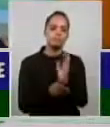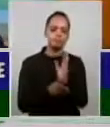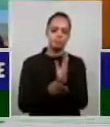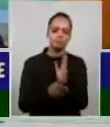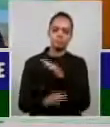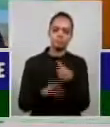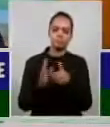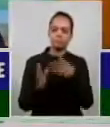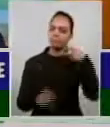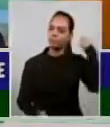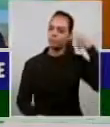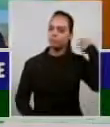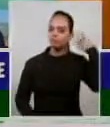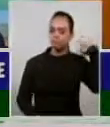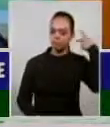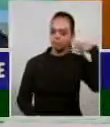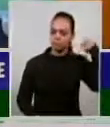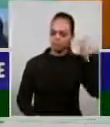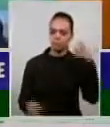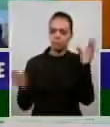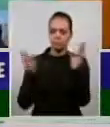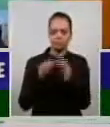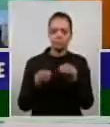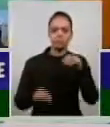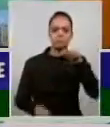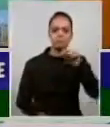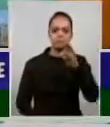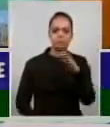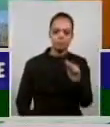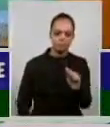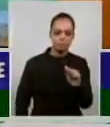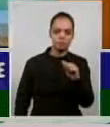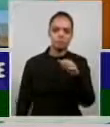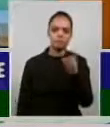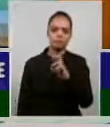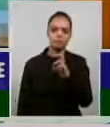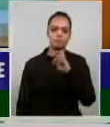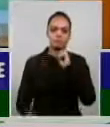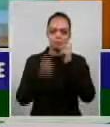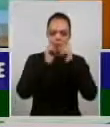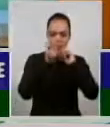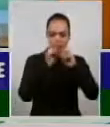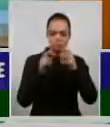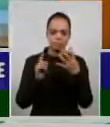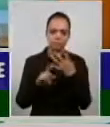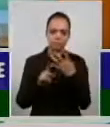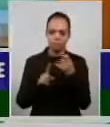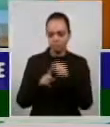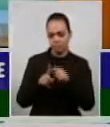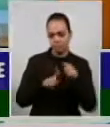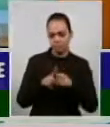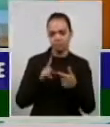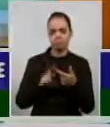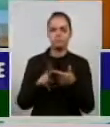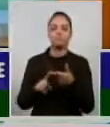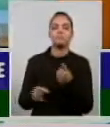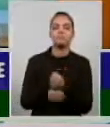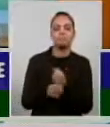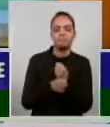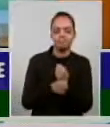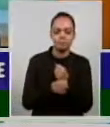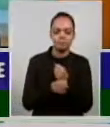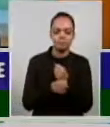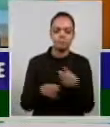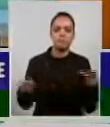Aprovado por unanimidade o resumo da ata da quinta reunião do quarto período da segunda sessão